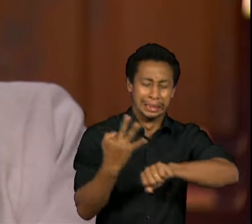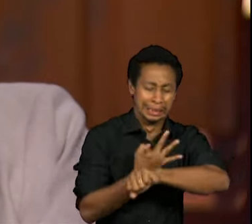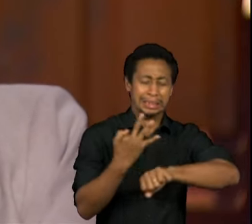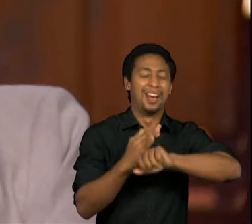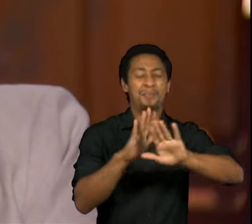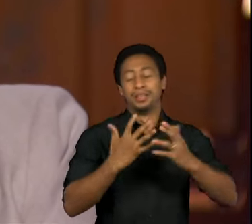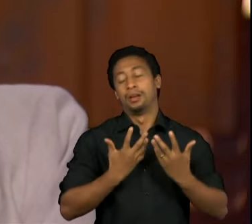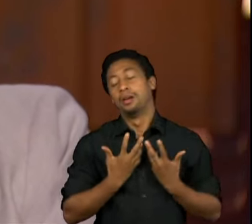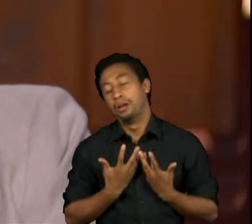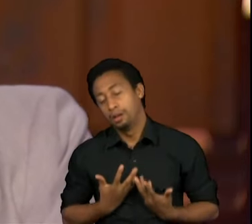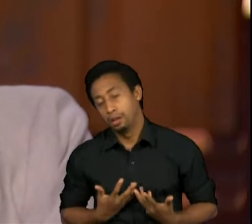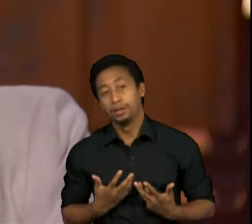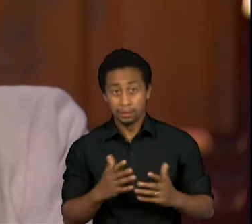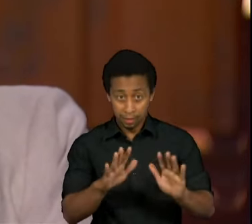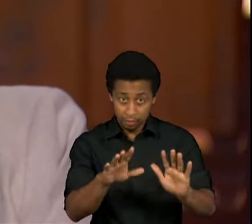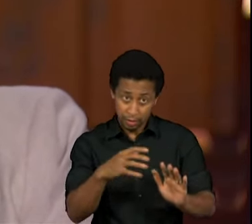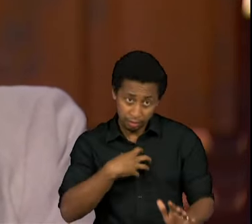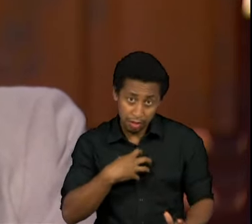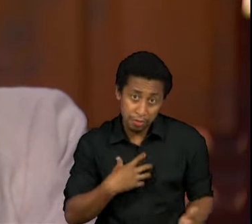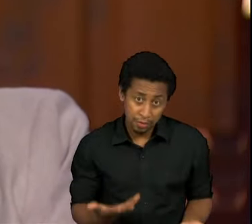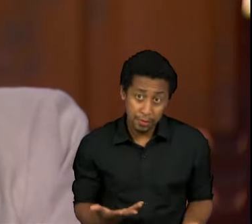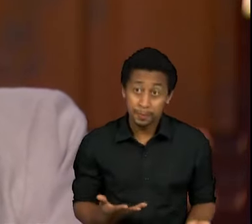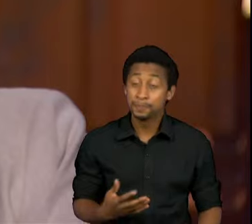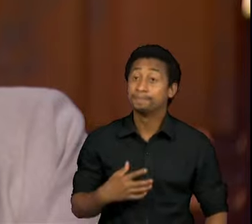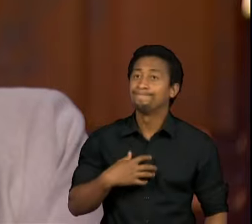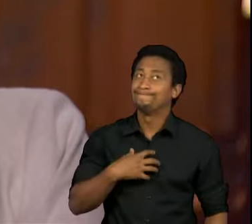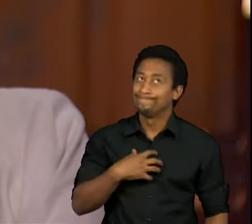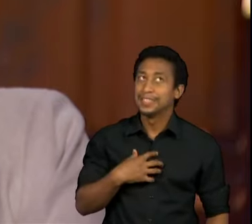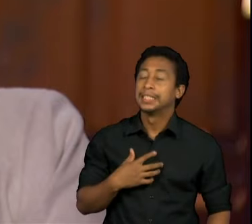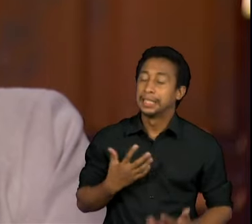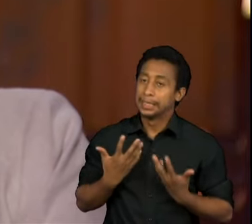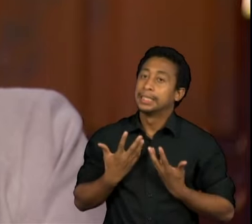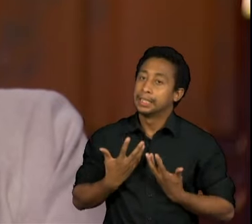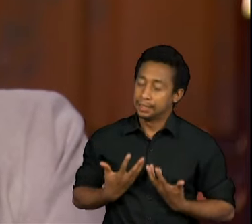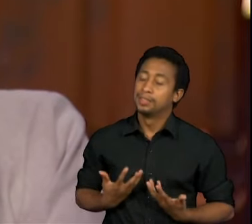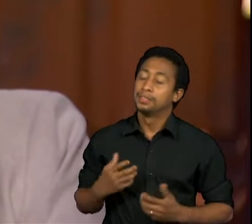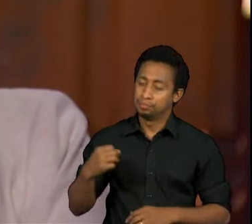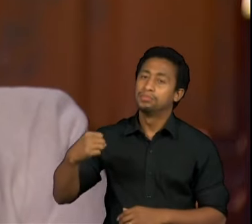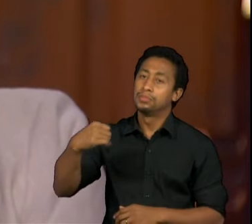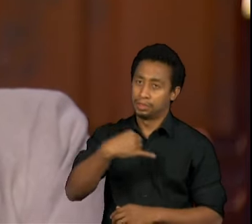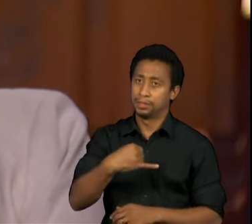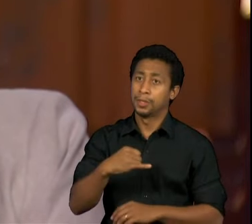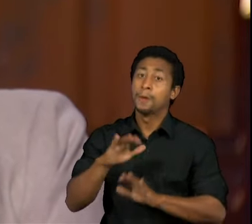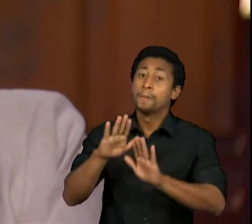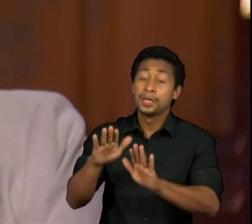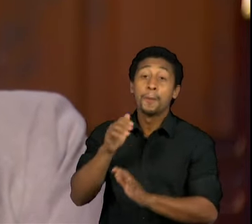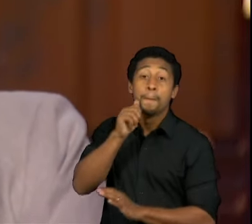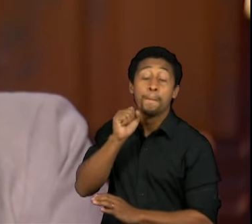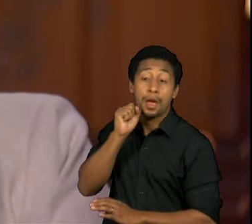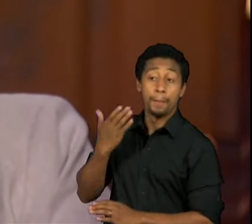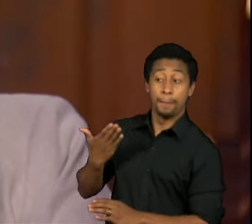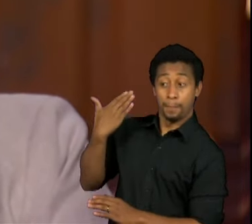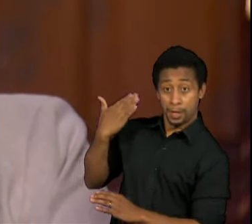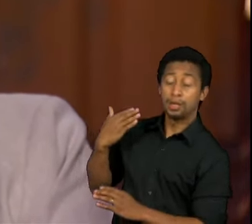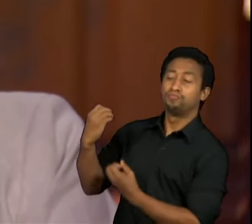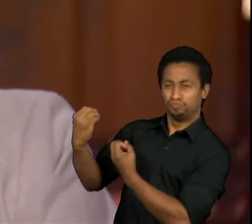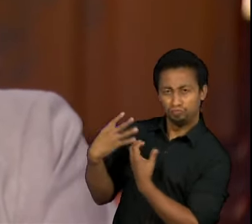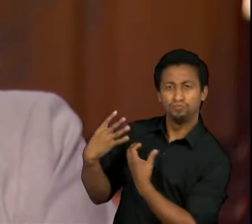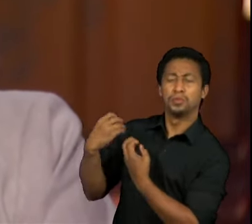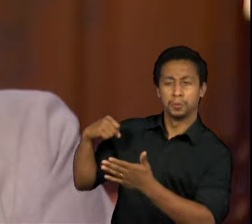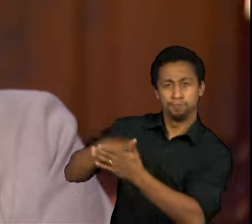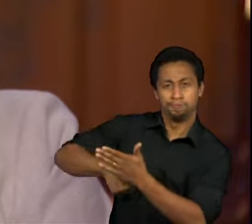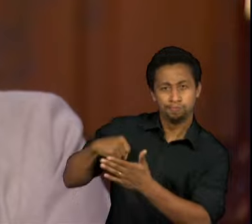cansa bastante mas como eu venho dessa formação de base de movimento social eu aprendi muito com as mais velhas